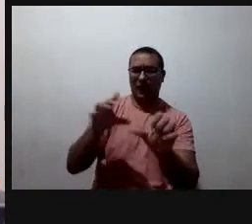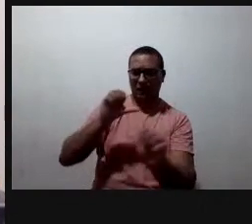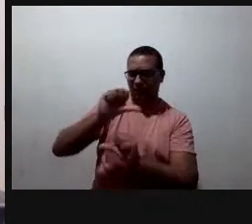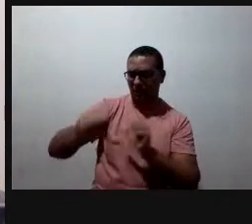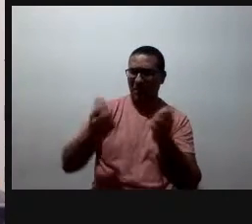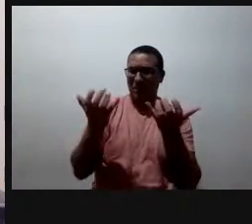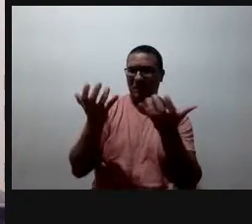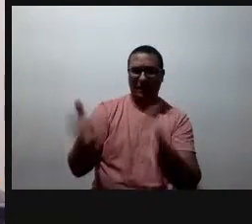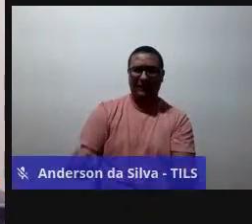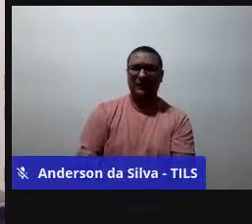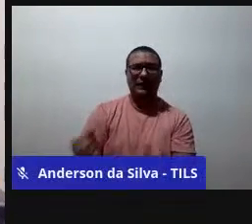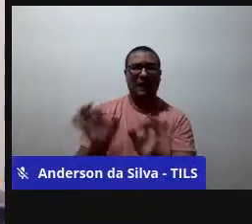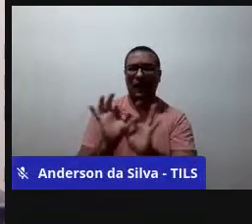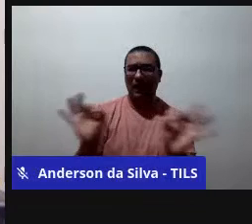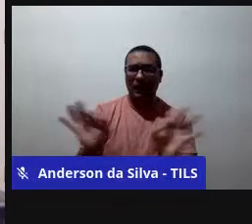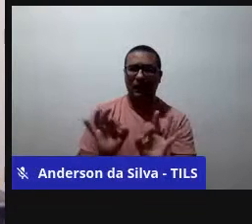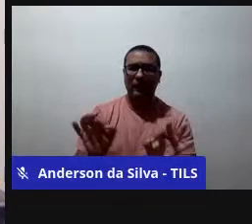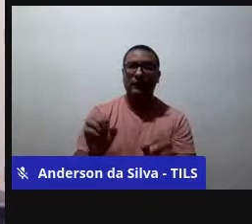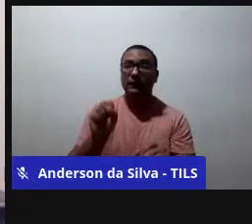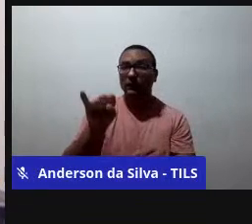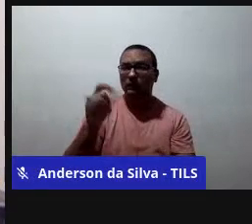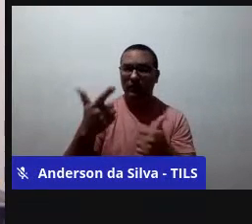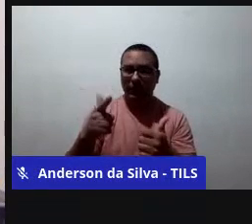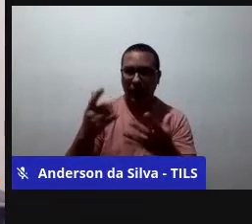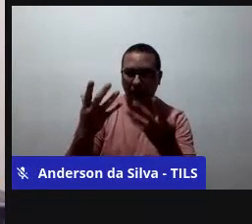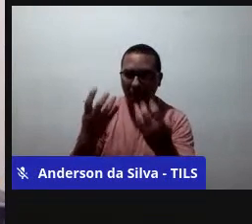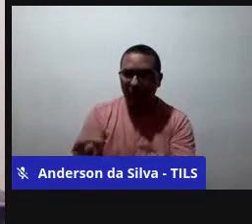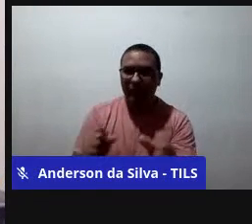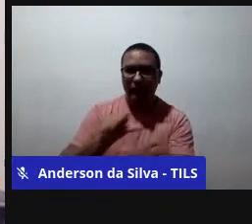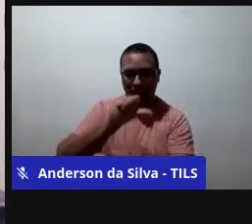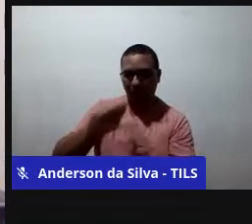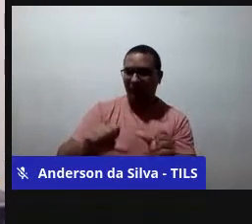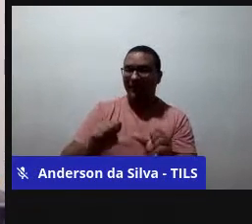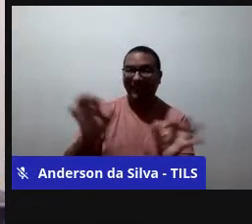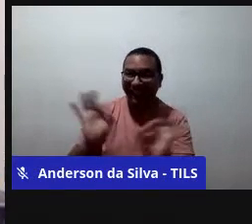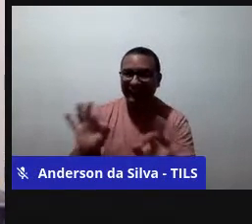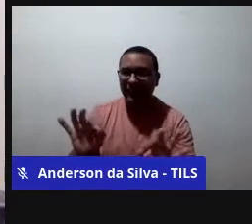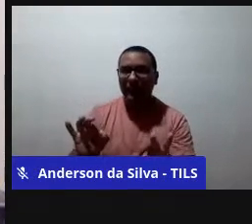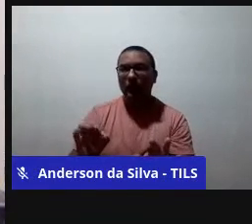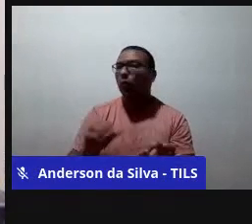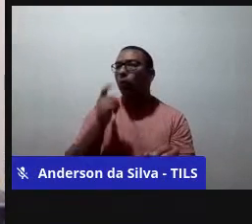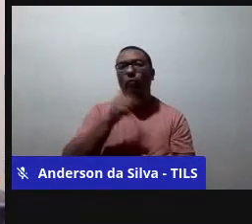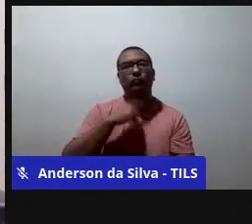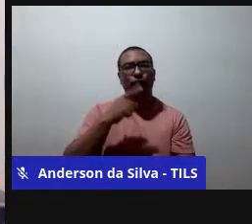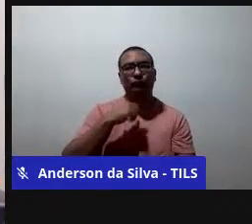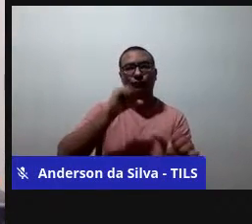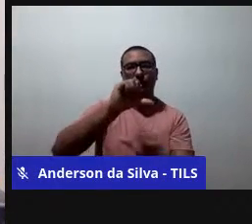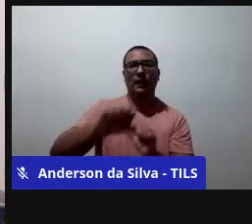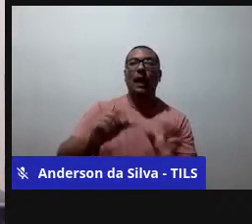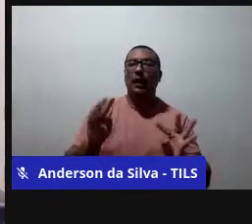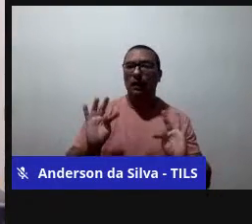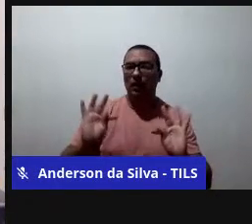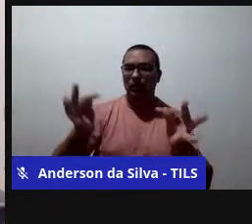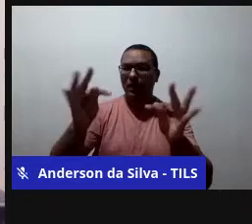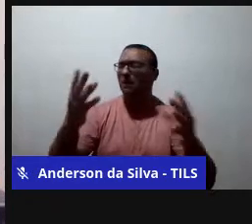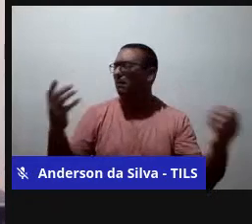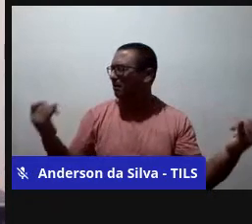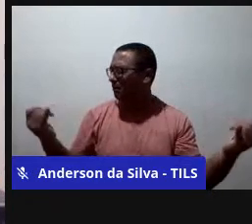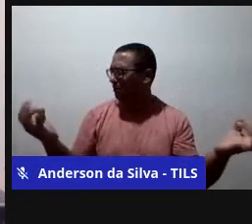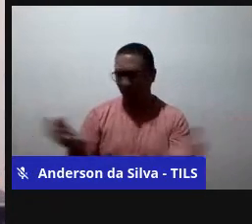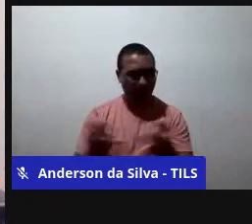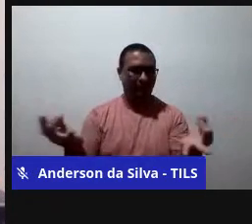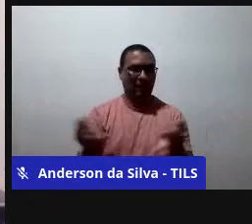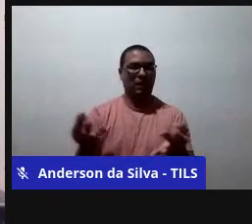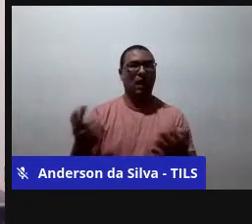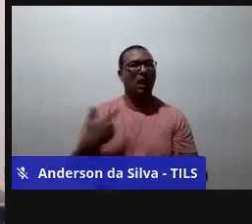sem essa agência humana, a mudança não acontece. A tecnologia é fenomenal. Eu adoro a tecnologia.